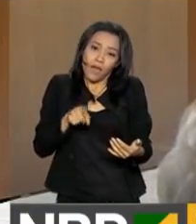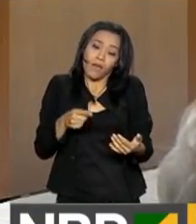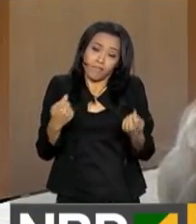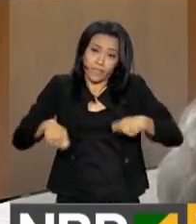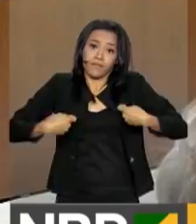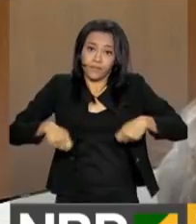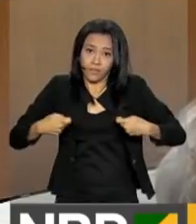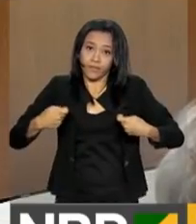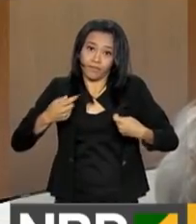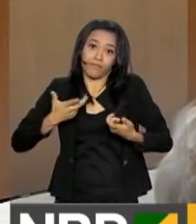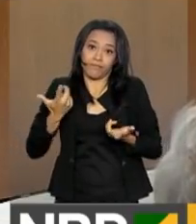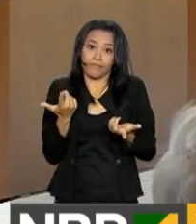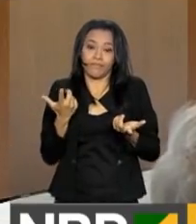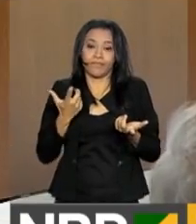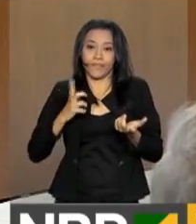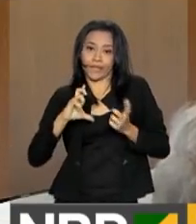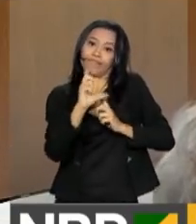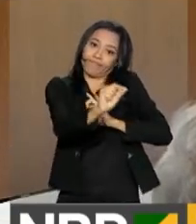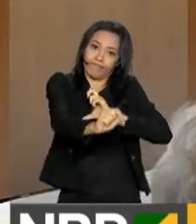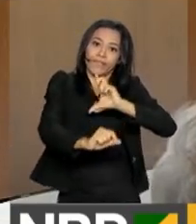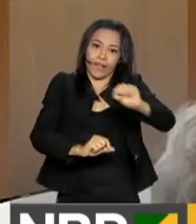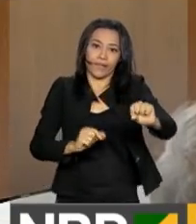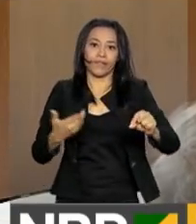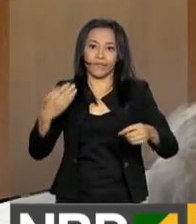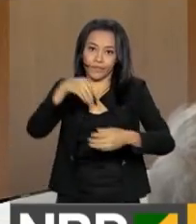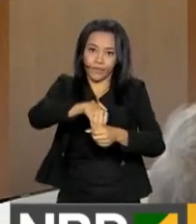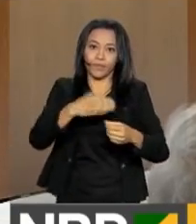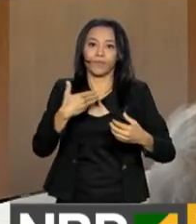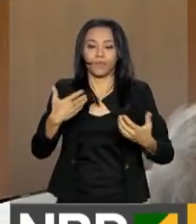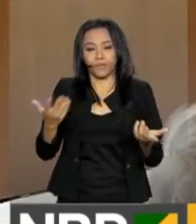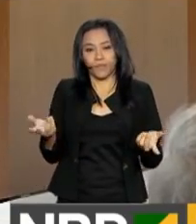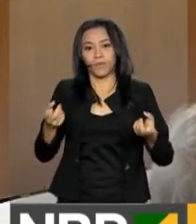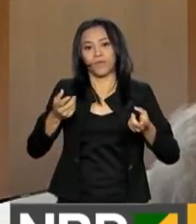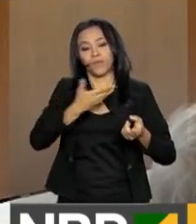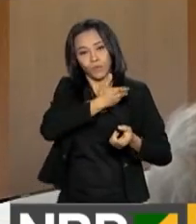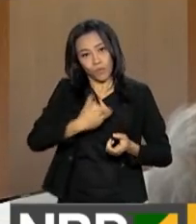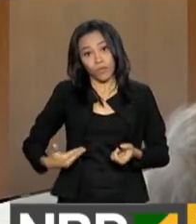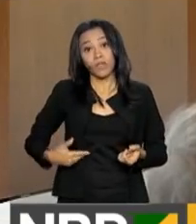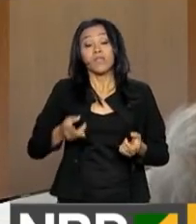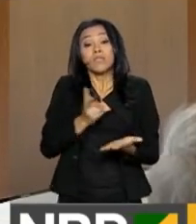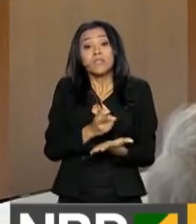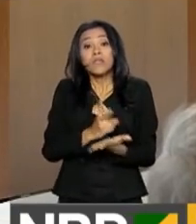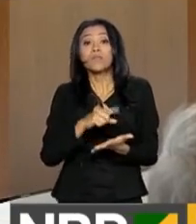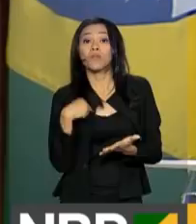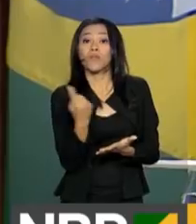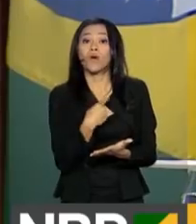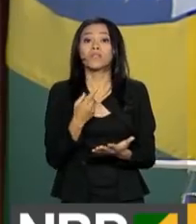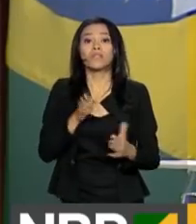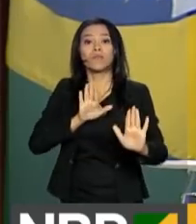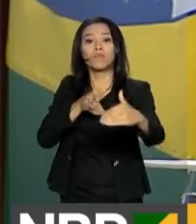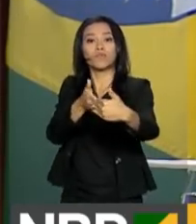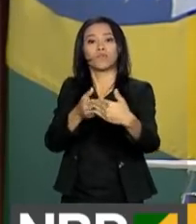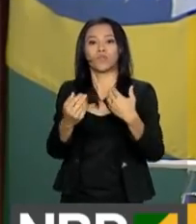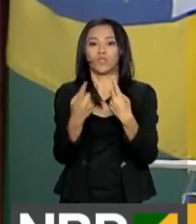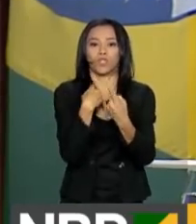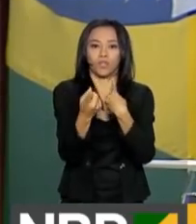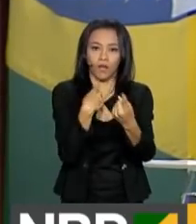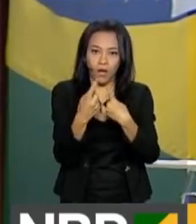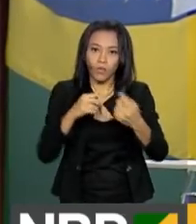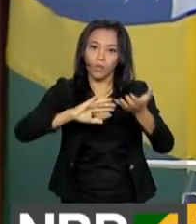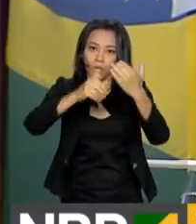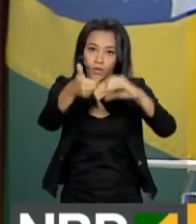necessária e determinada com os formalmente por meio do diálogo com o congresso nacional e de resto também com a